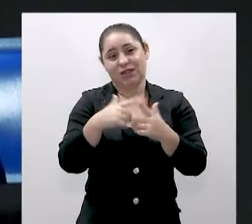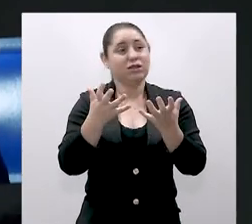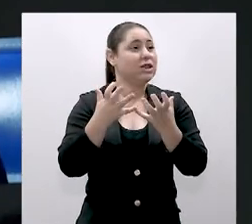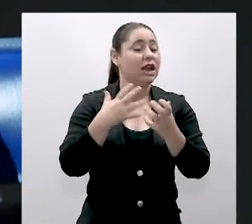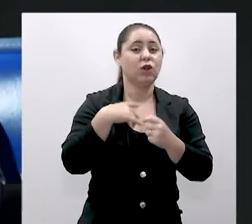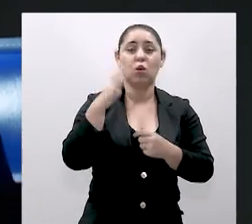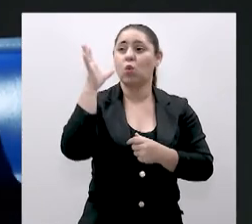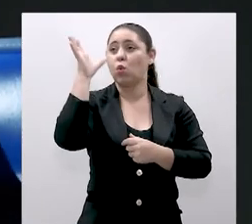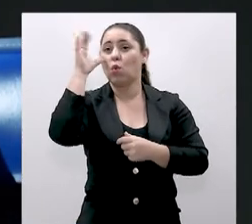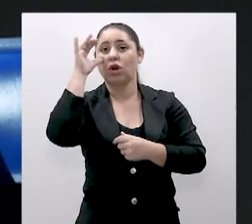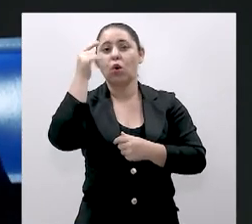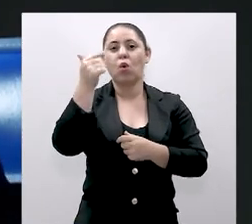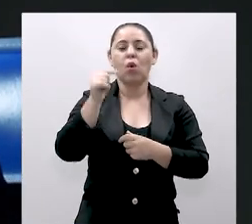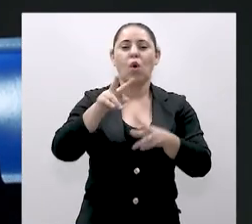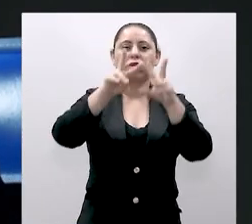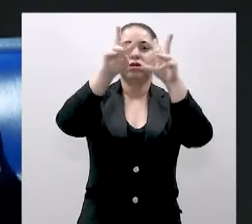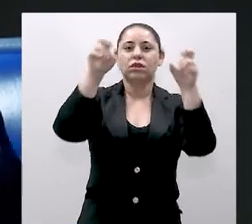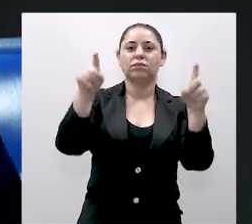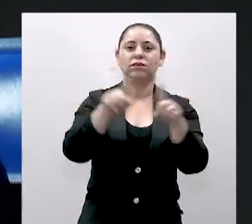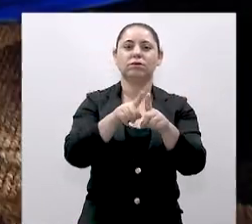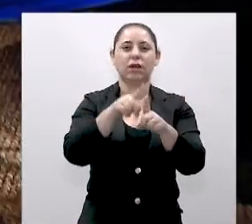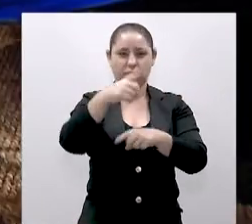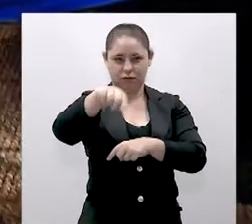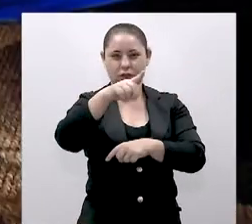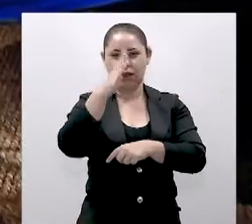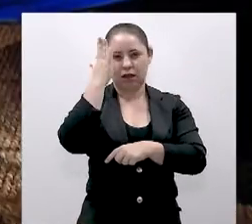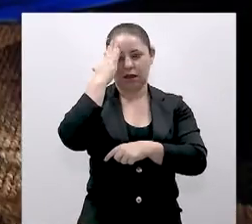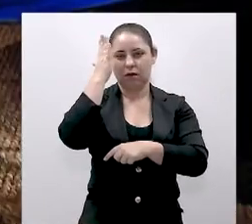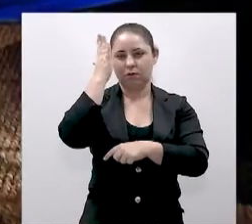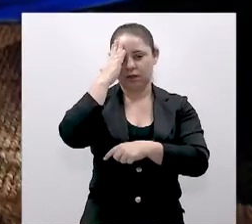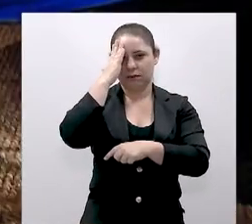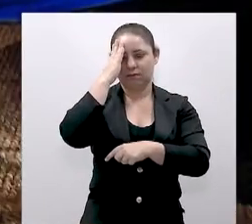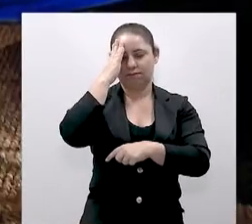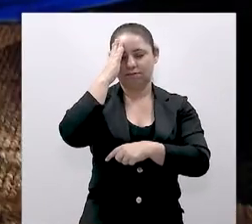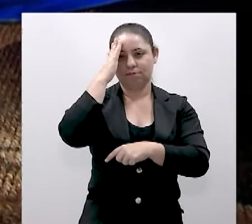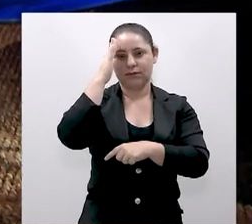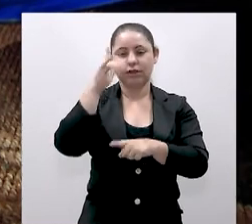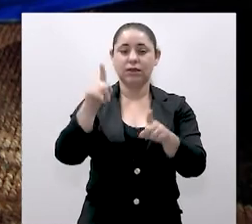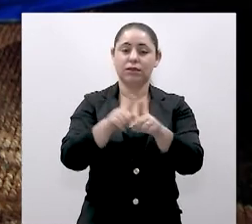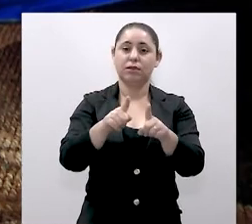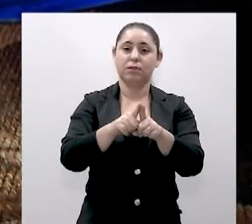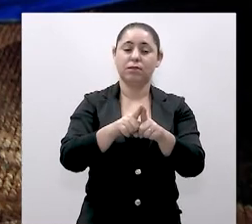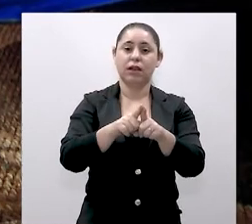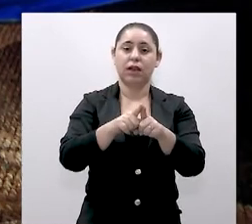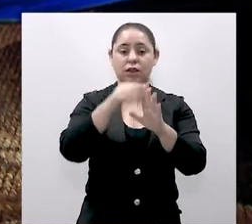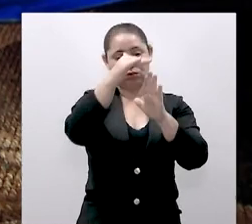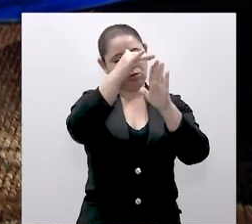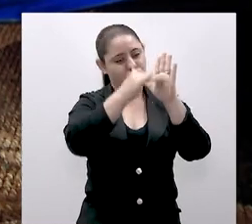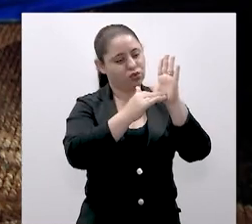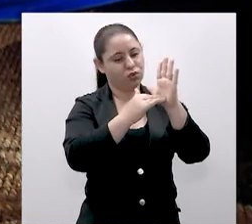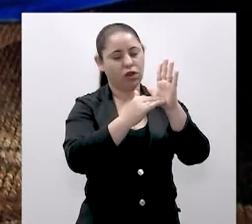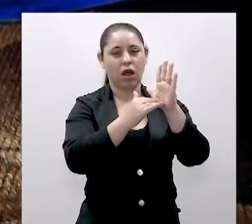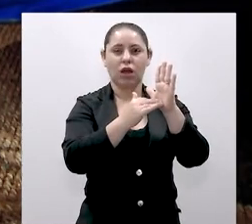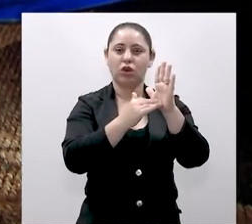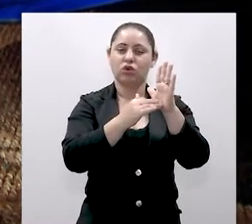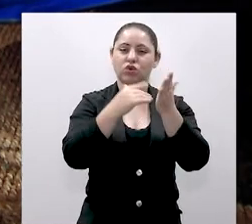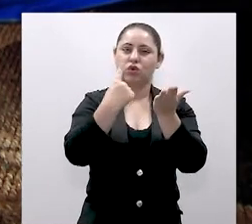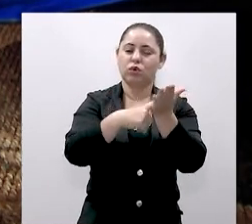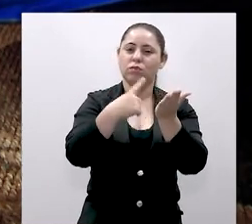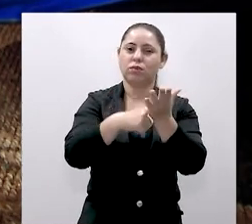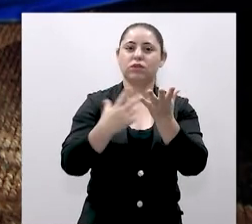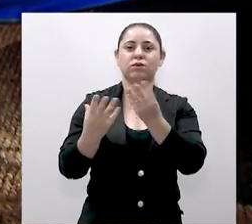né porque tem tanta coisa tô super Fiquei super curioso para outras questões você também cai vai ser selador de se dá moral a agenda corrida